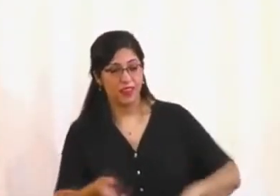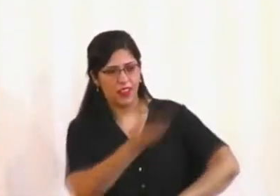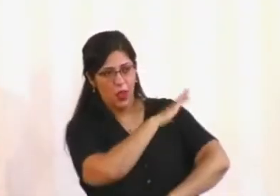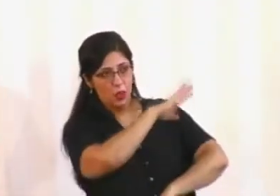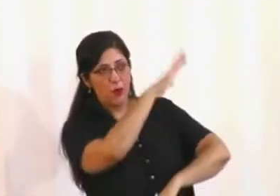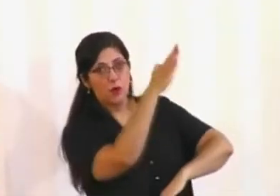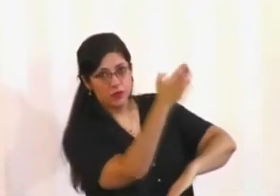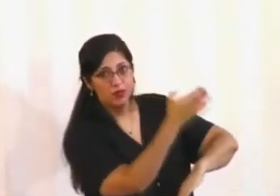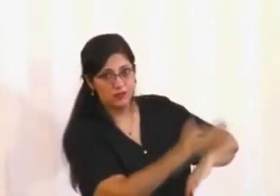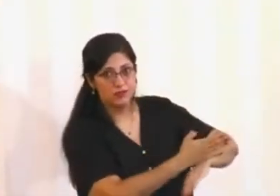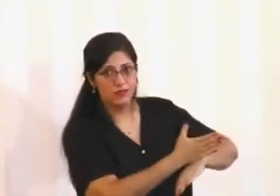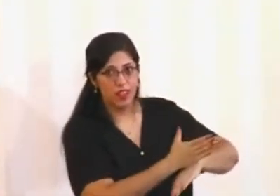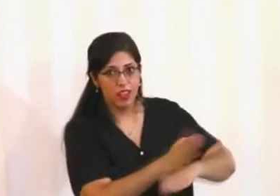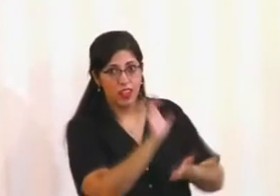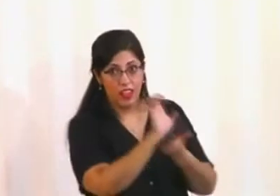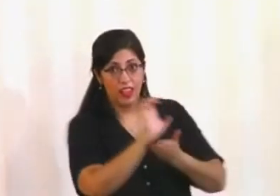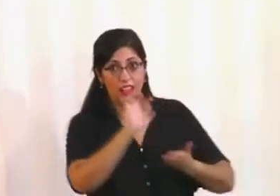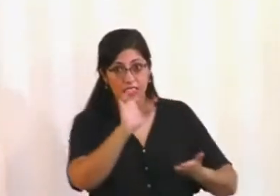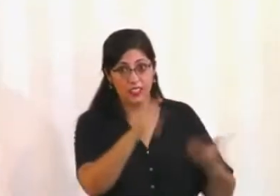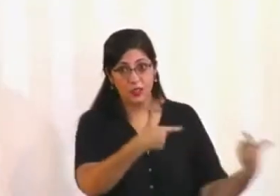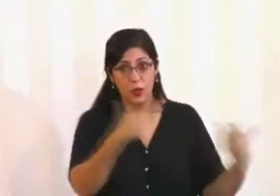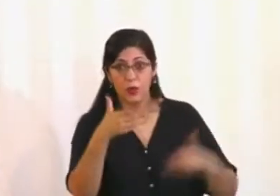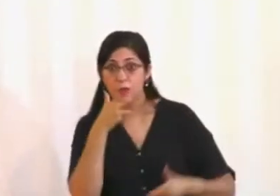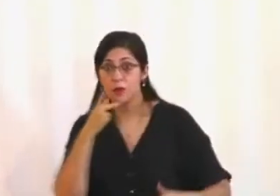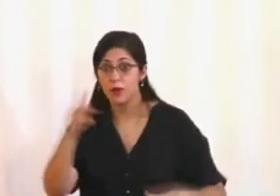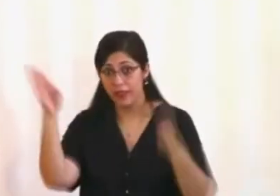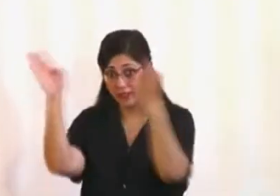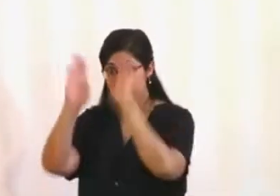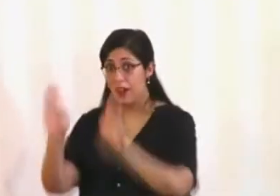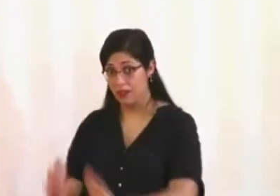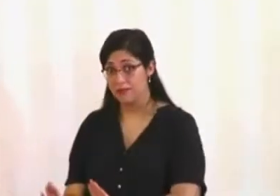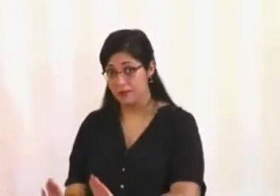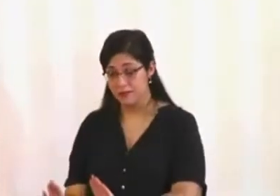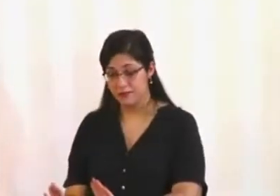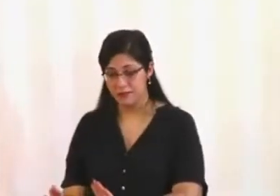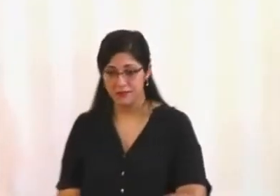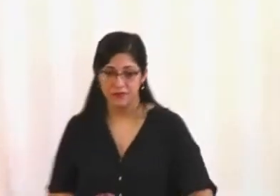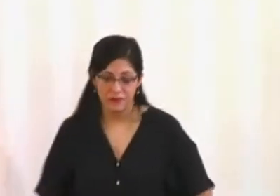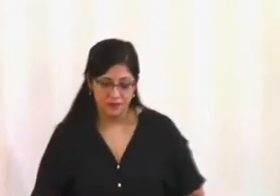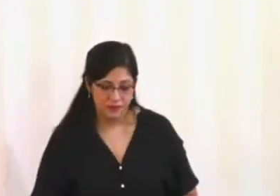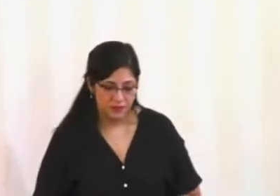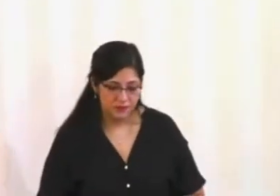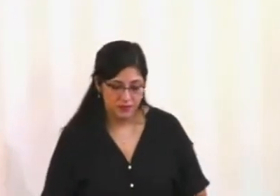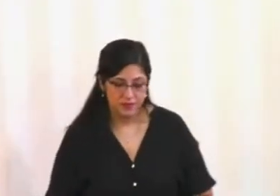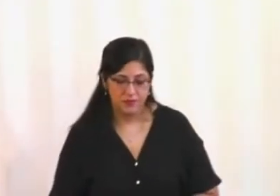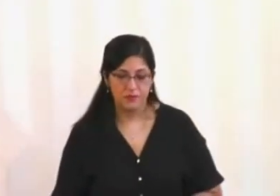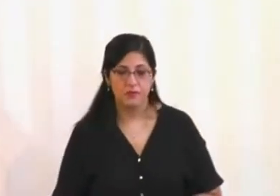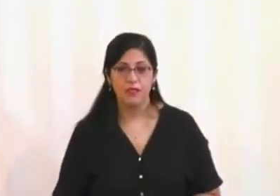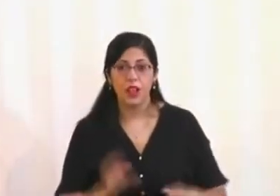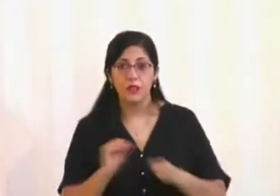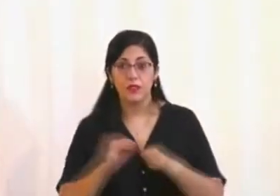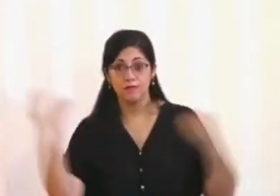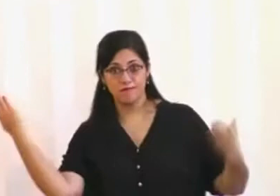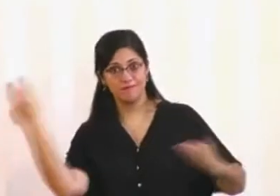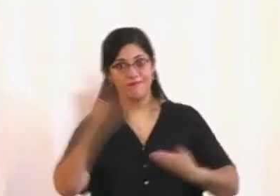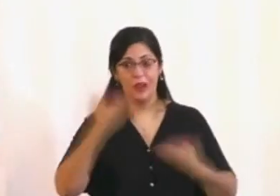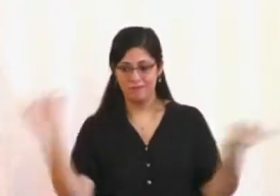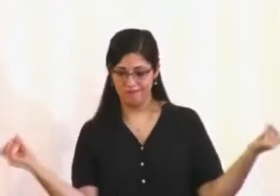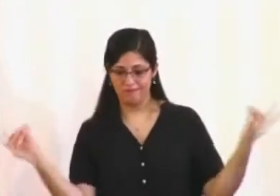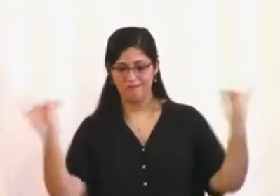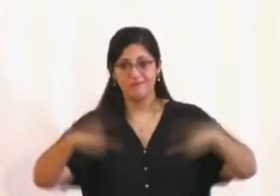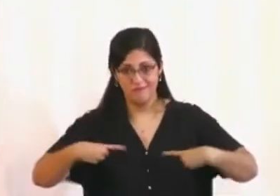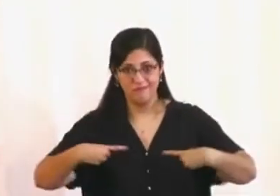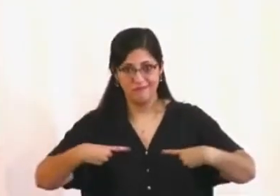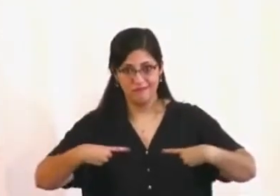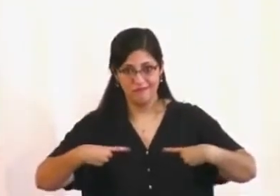de Baal, fora os outros profetas de Jezabel, mais 400. E ele fala, vamos fazer uma prova hoje aqui. O Deus